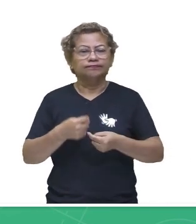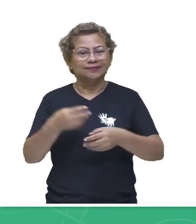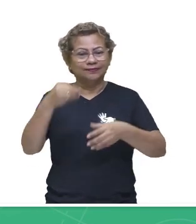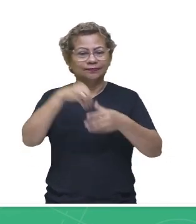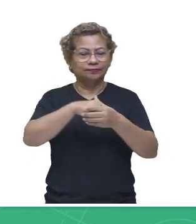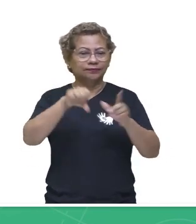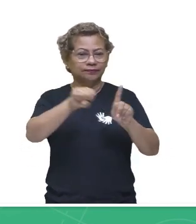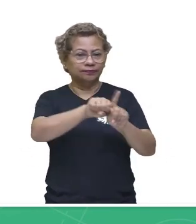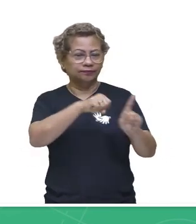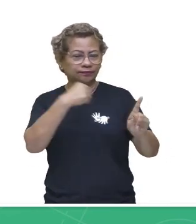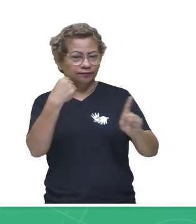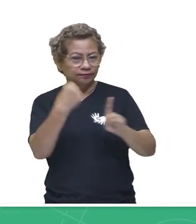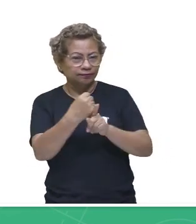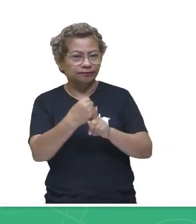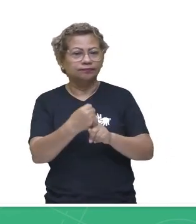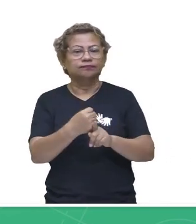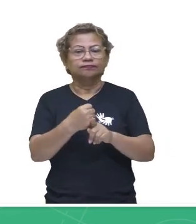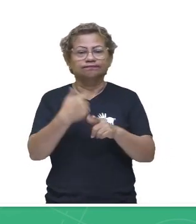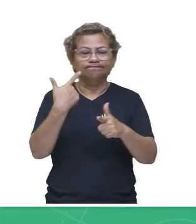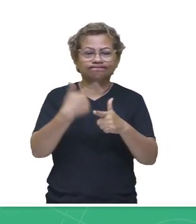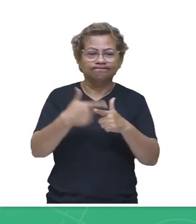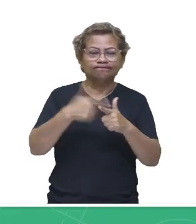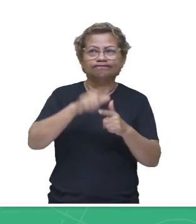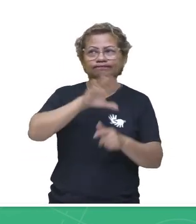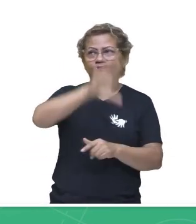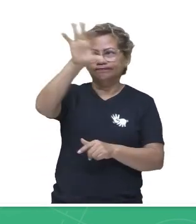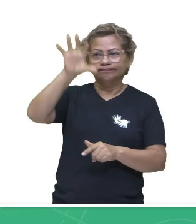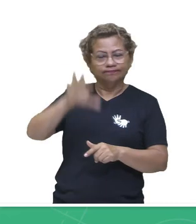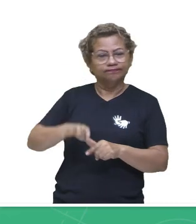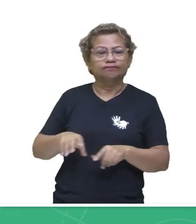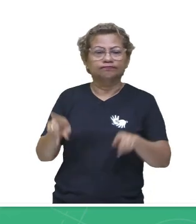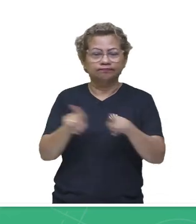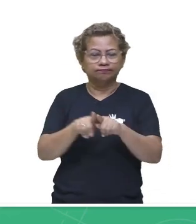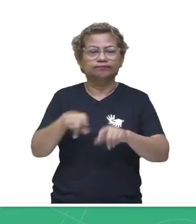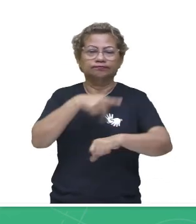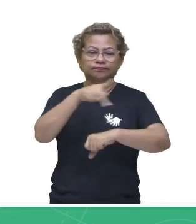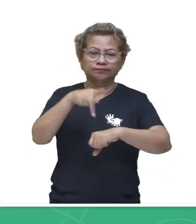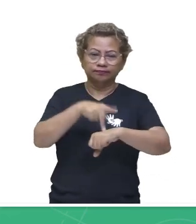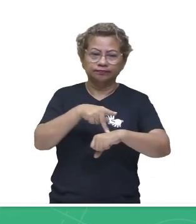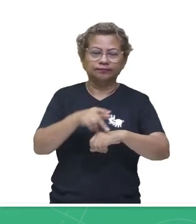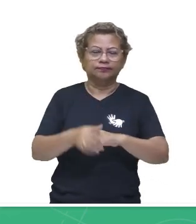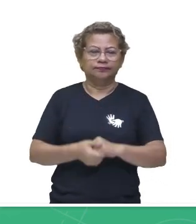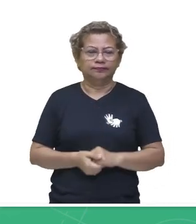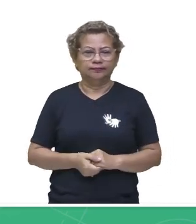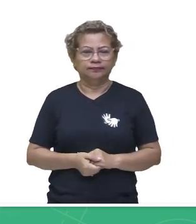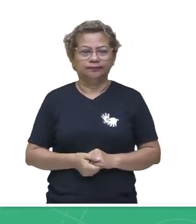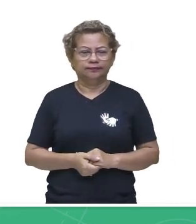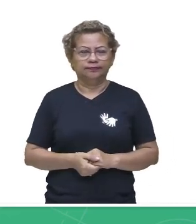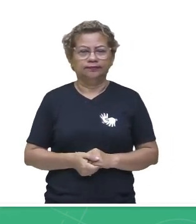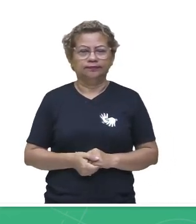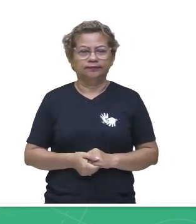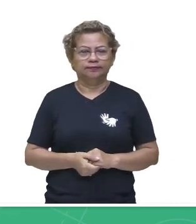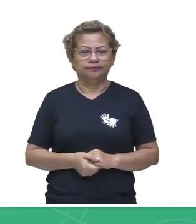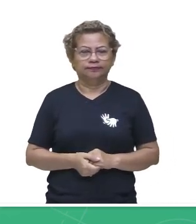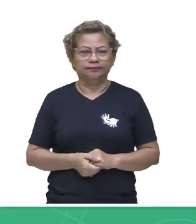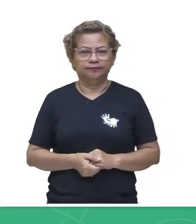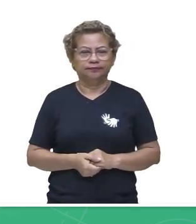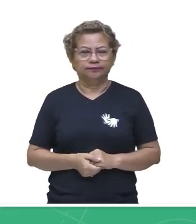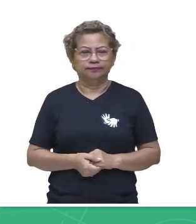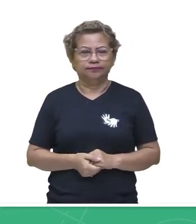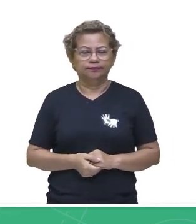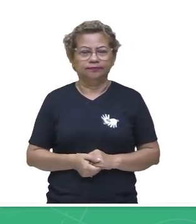sociedade, um problema para uma região ou país quando as distâncias entre as rendas são